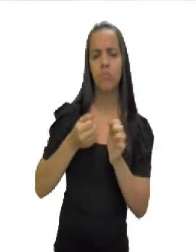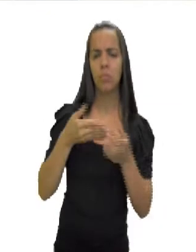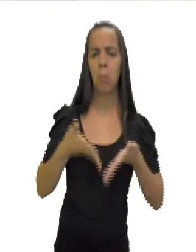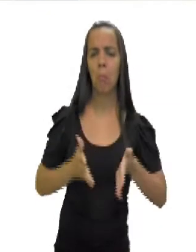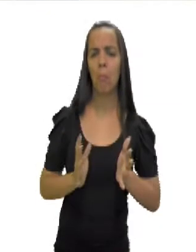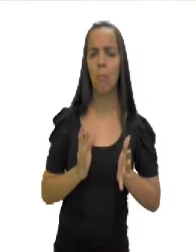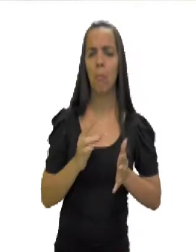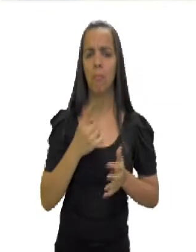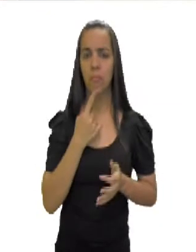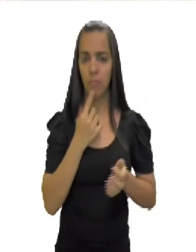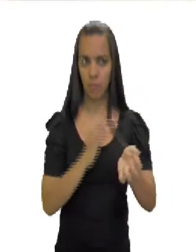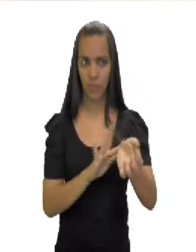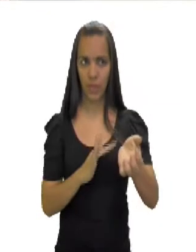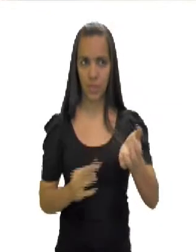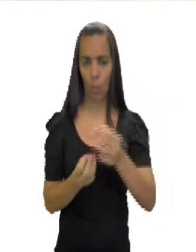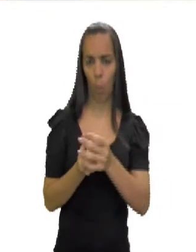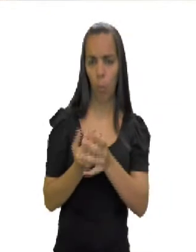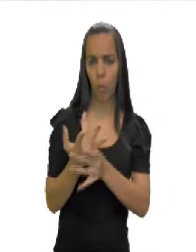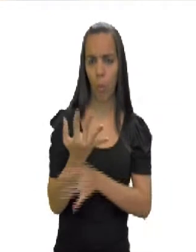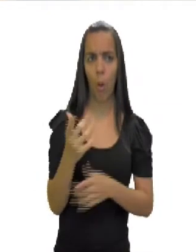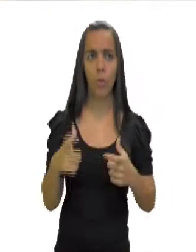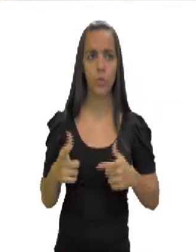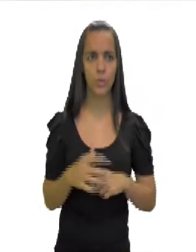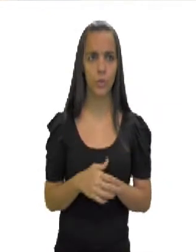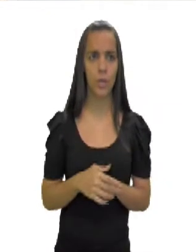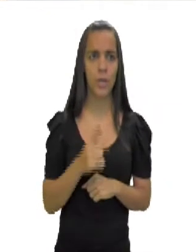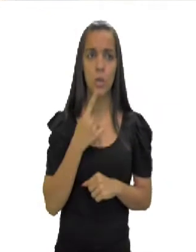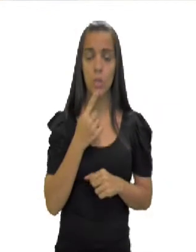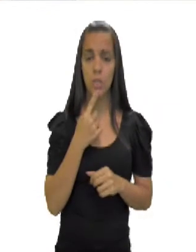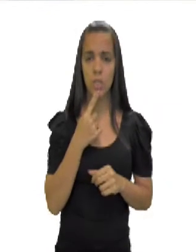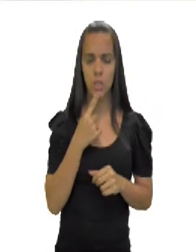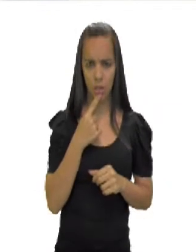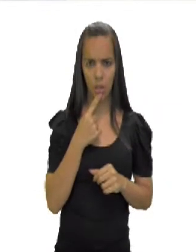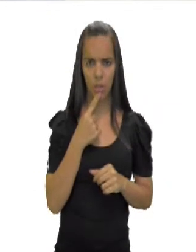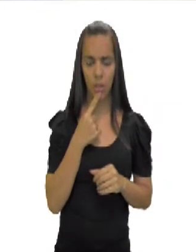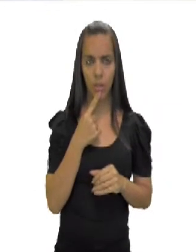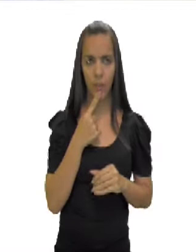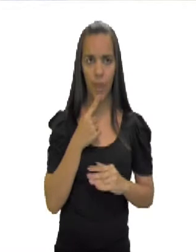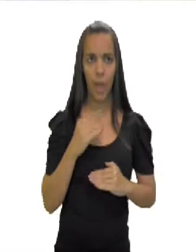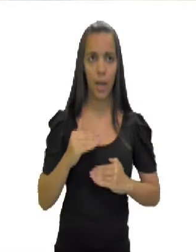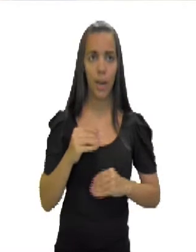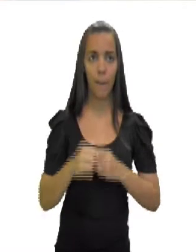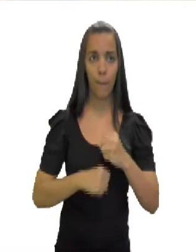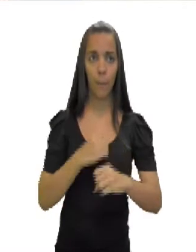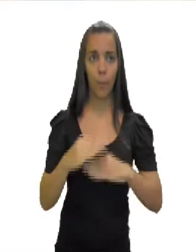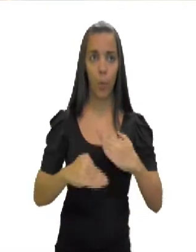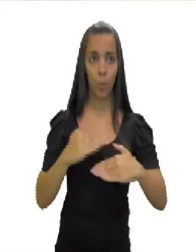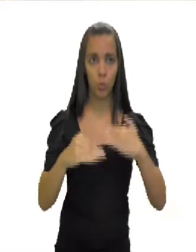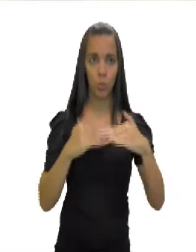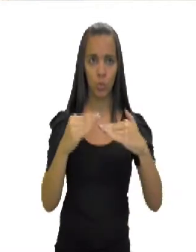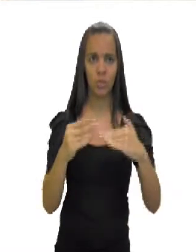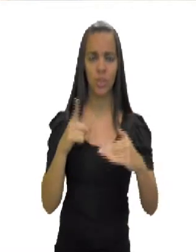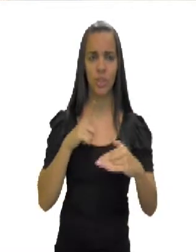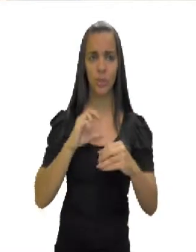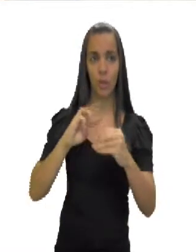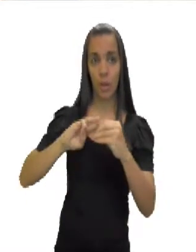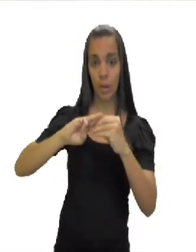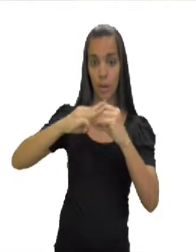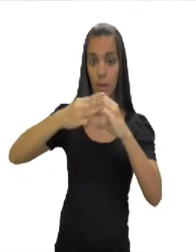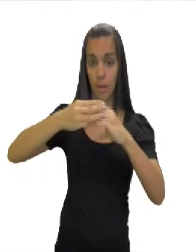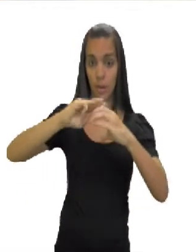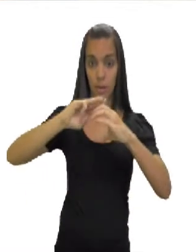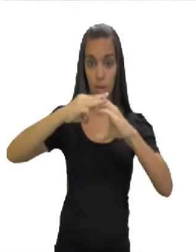onde o sangue surge? O sangue é produzido na medula óssea dos ossos